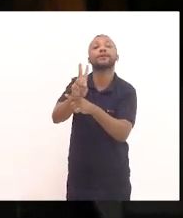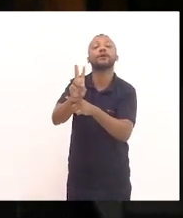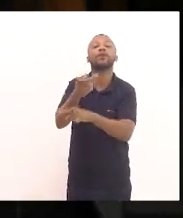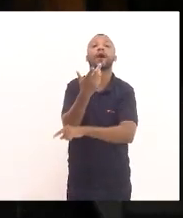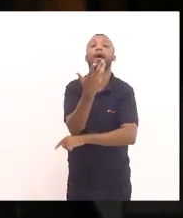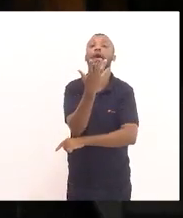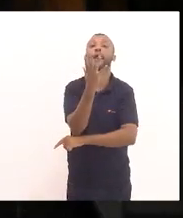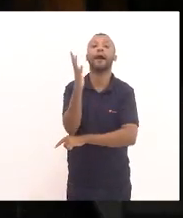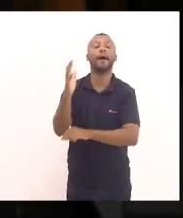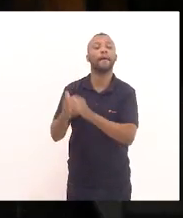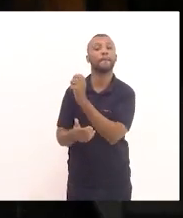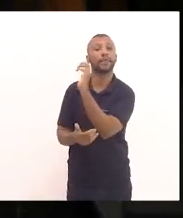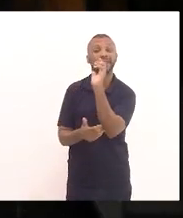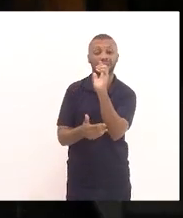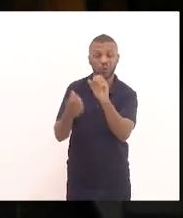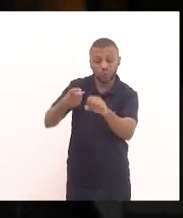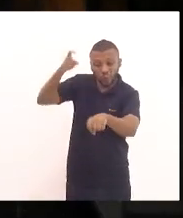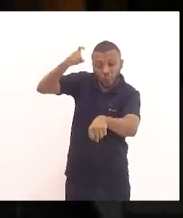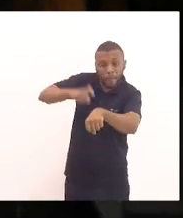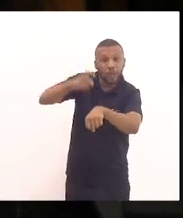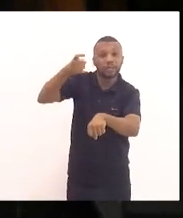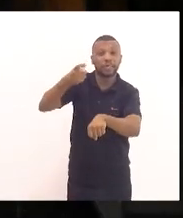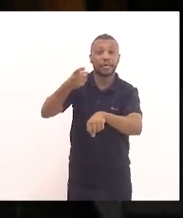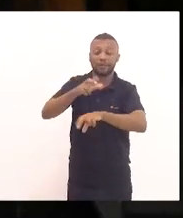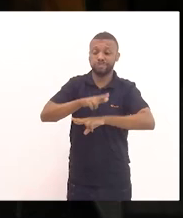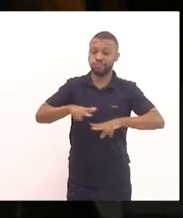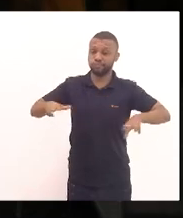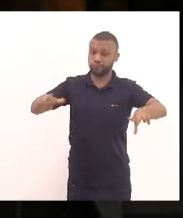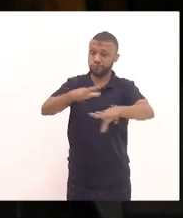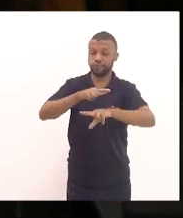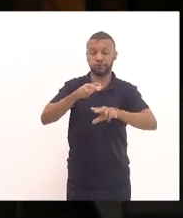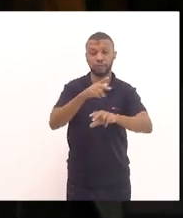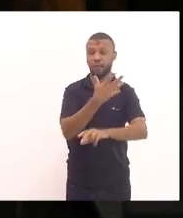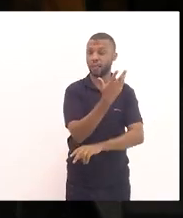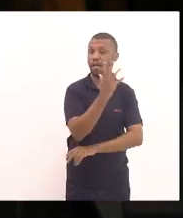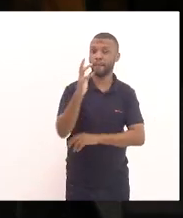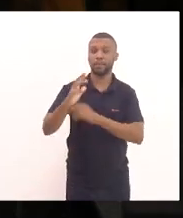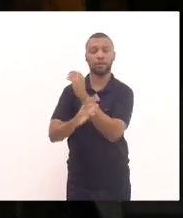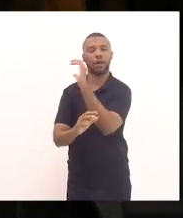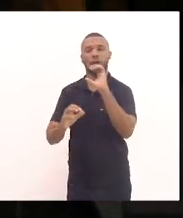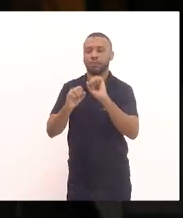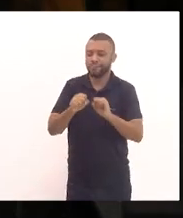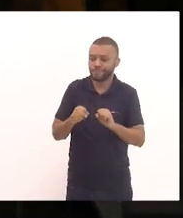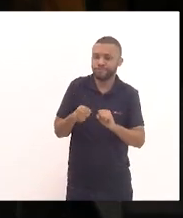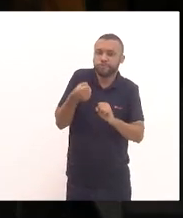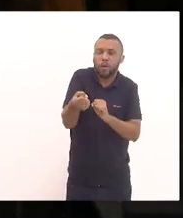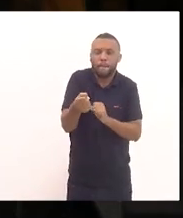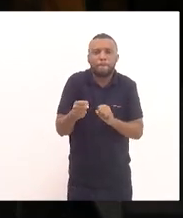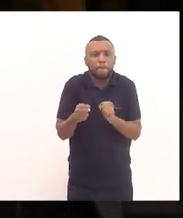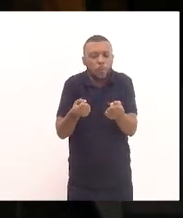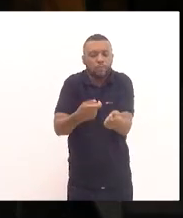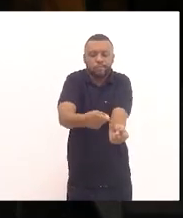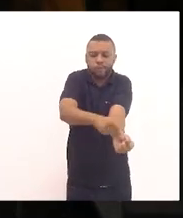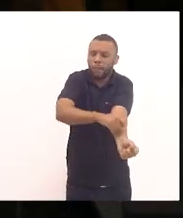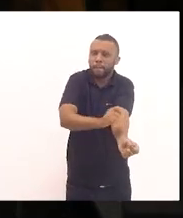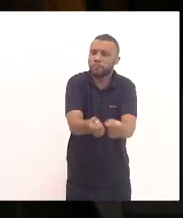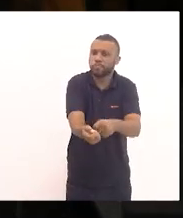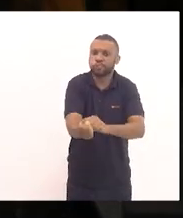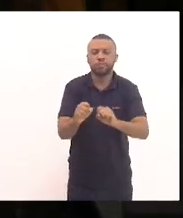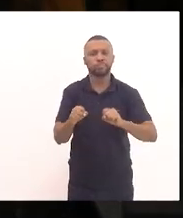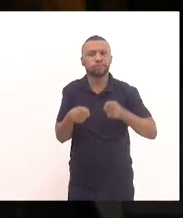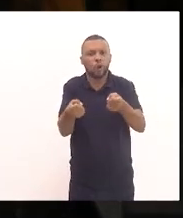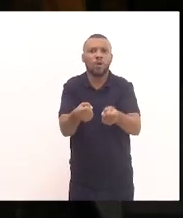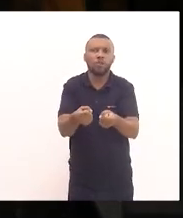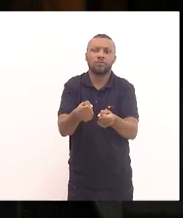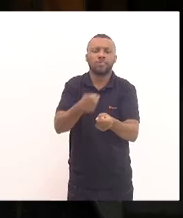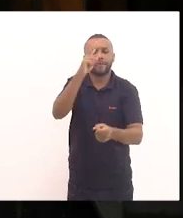Neste momento em que a diversidade ambiental precisa ser defendida com todas as forças, com todas as nossas energias.